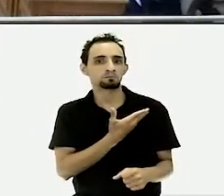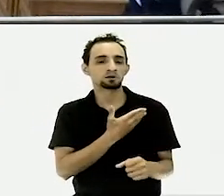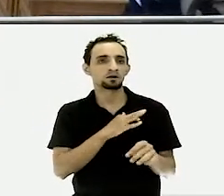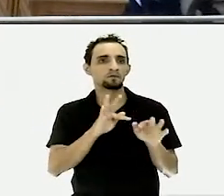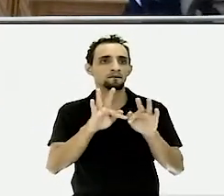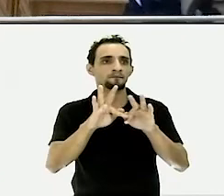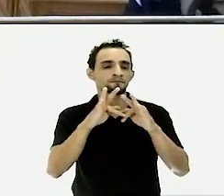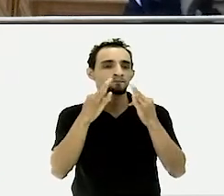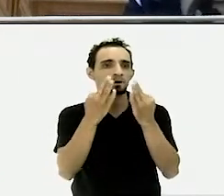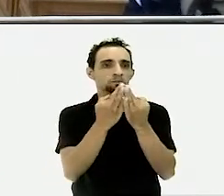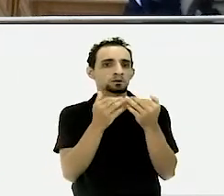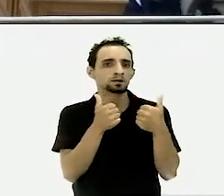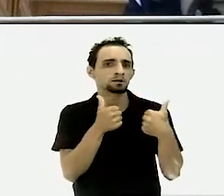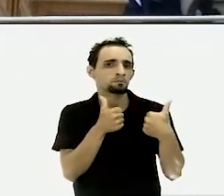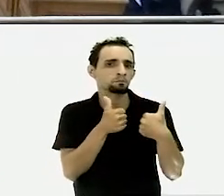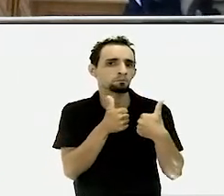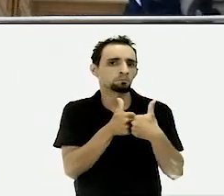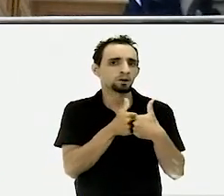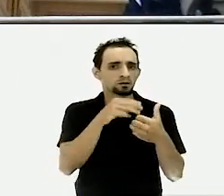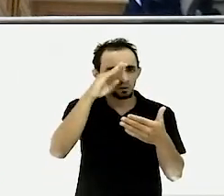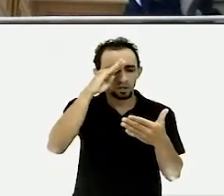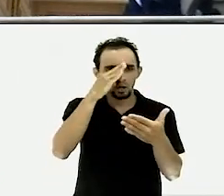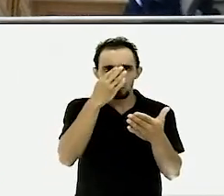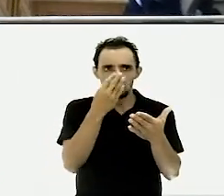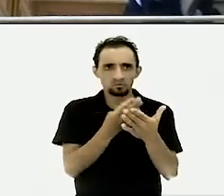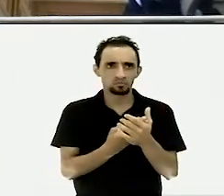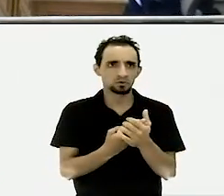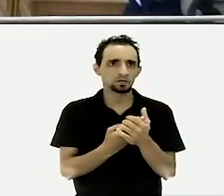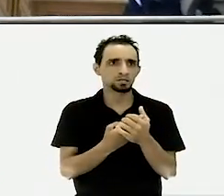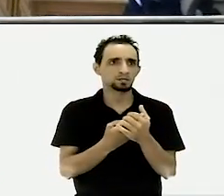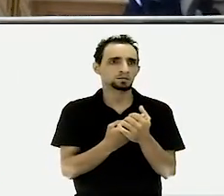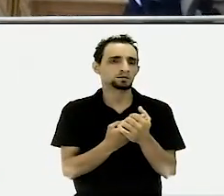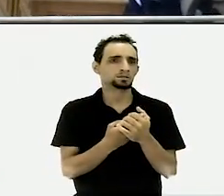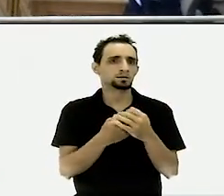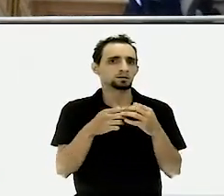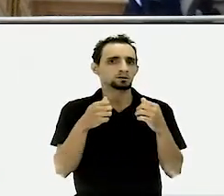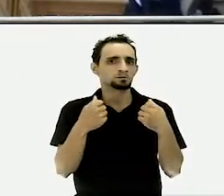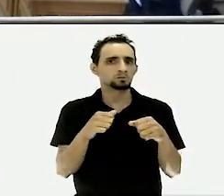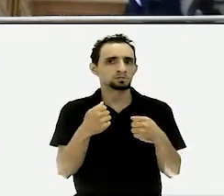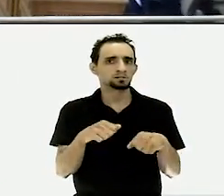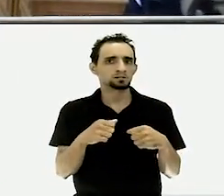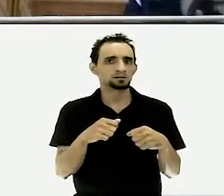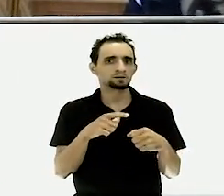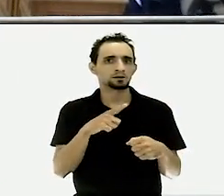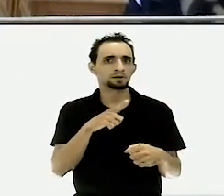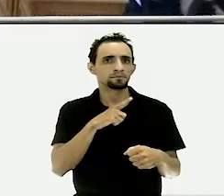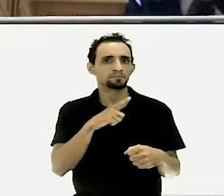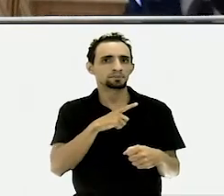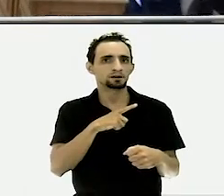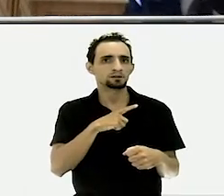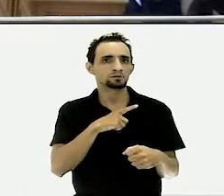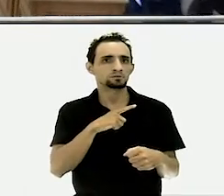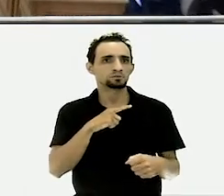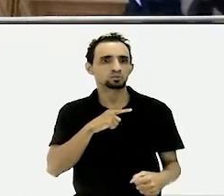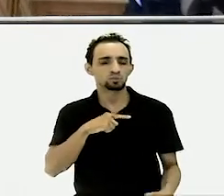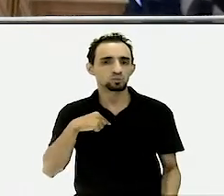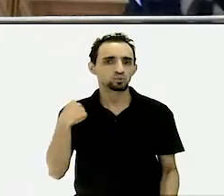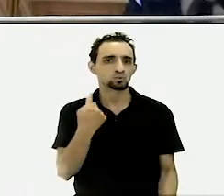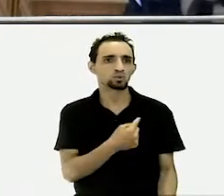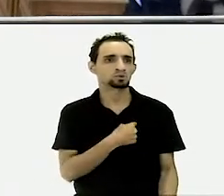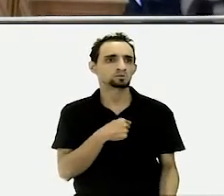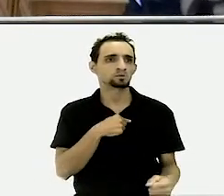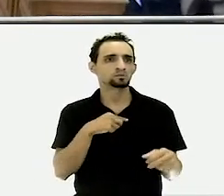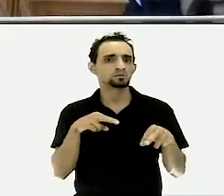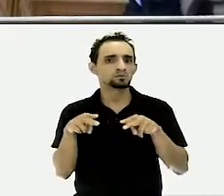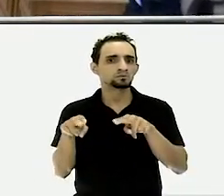indivíduo. Né? Foi assim que Deus estabeleceu, mas a gente se entristece e todos nós estamos aí